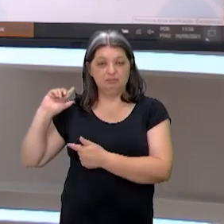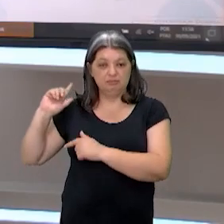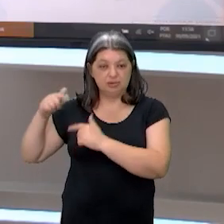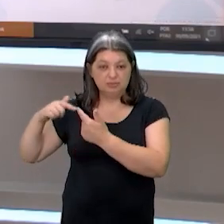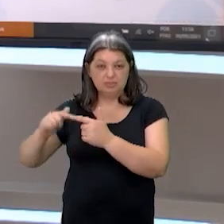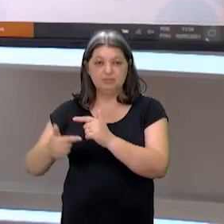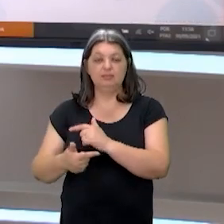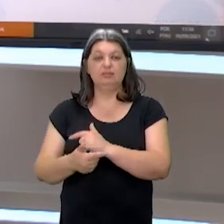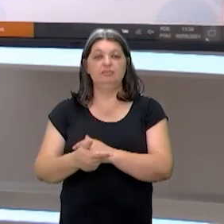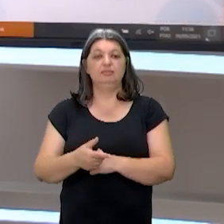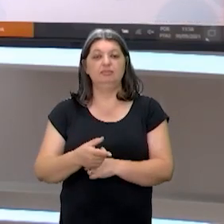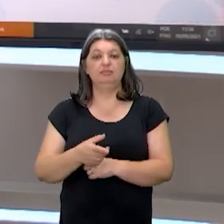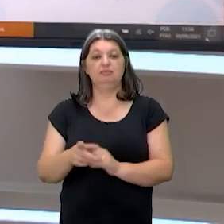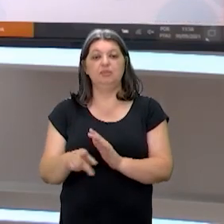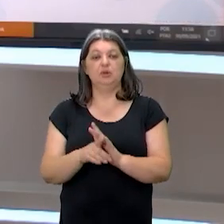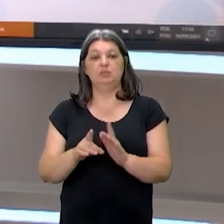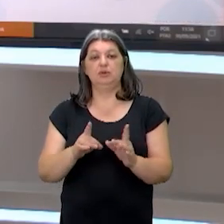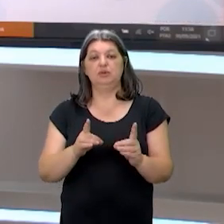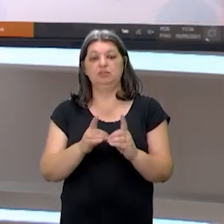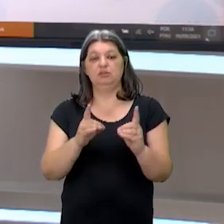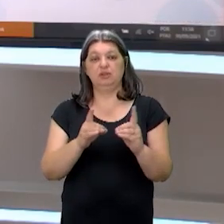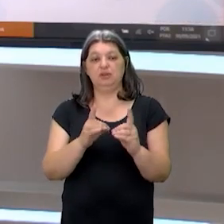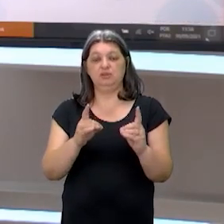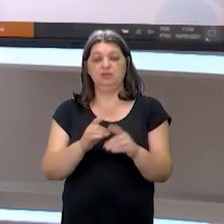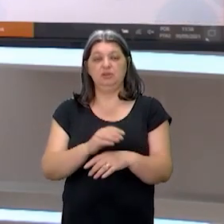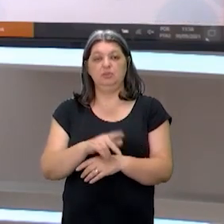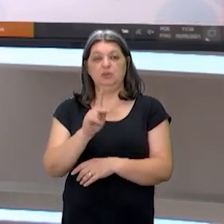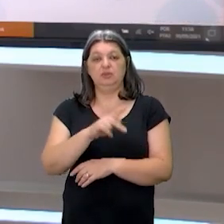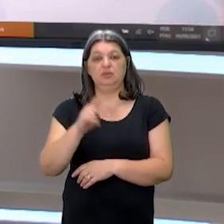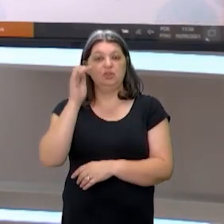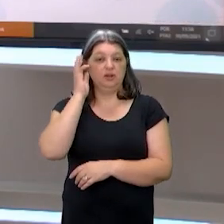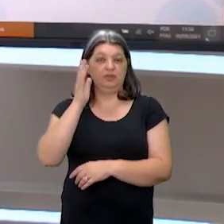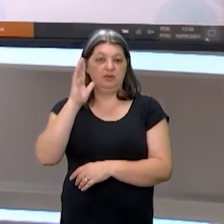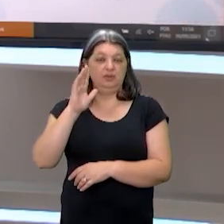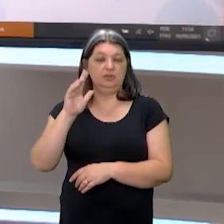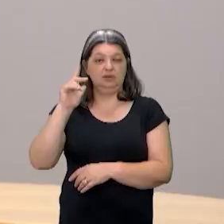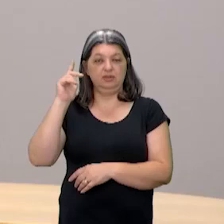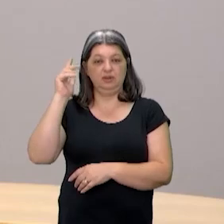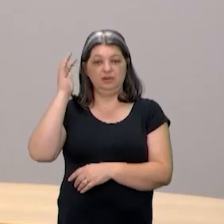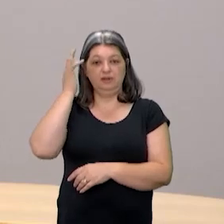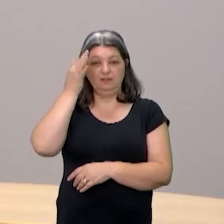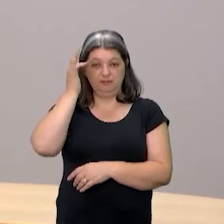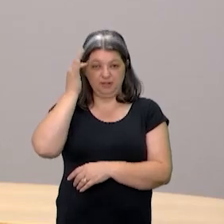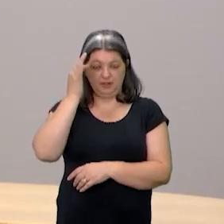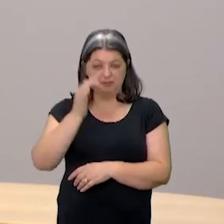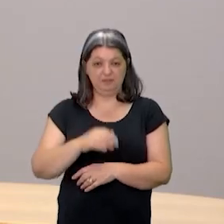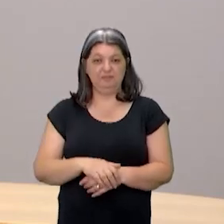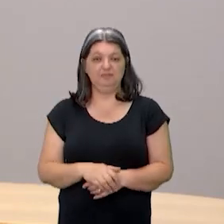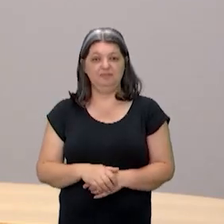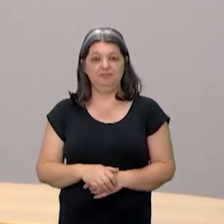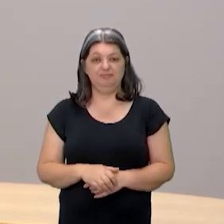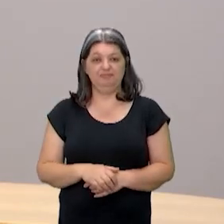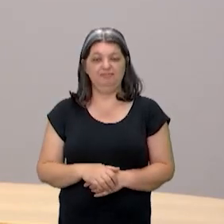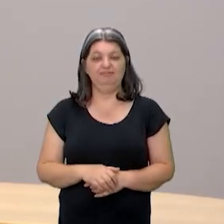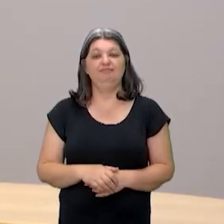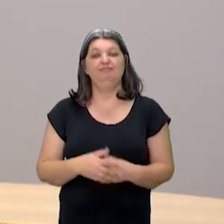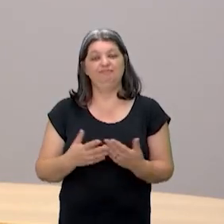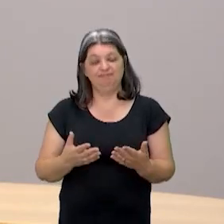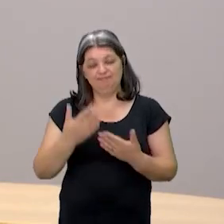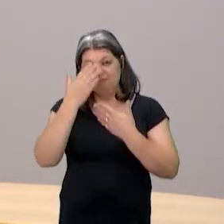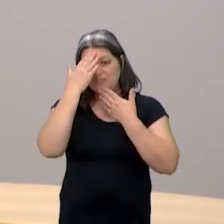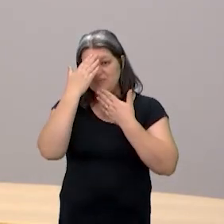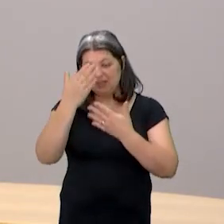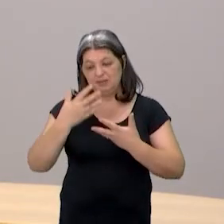tradição didática, a professora de filosofia, Mafê. Tudo bem, Mafezinha? Tudo bem, querido. Muito obrigada